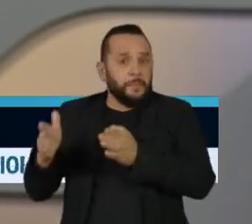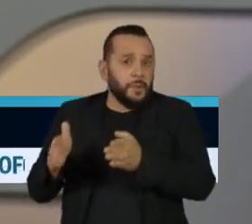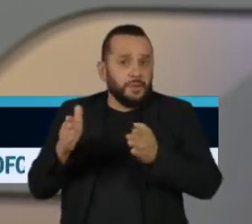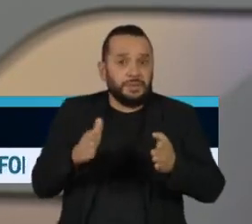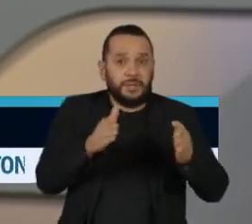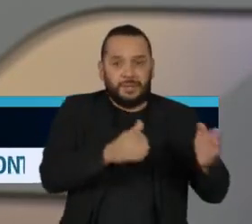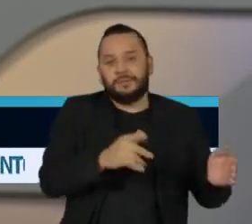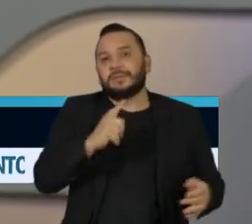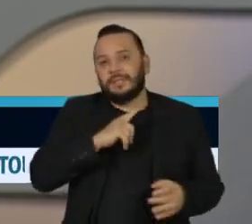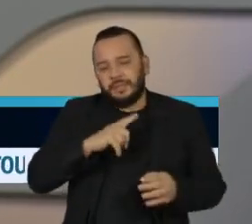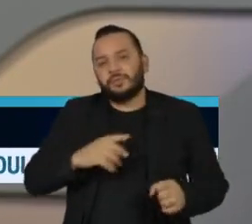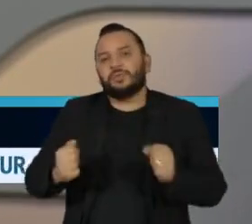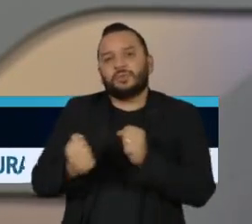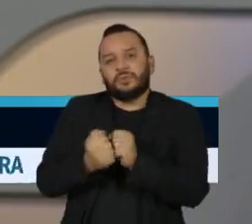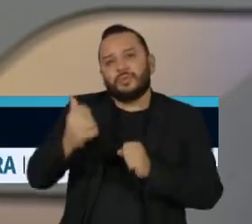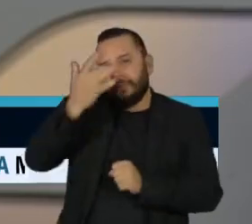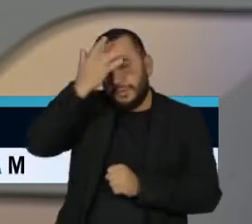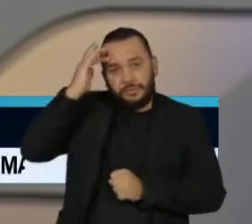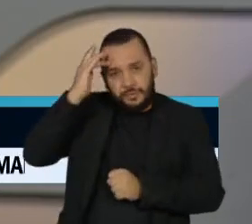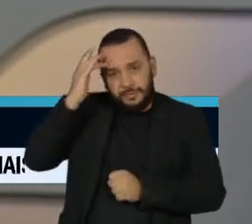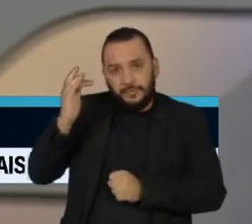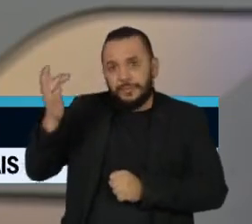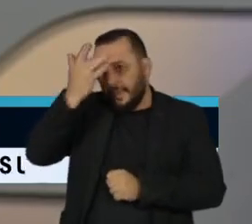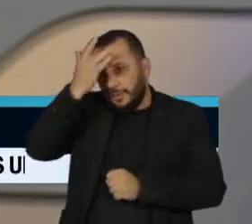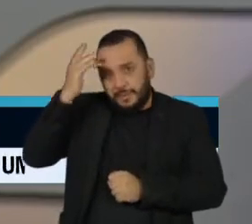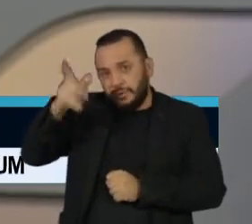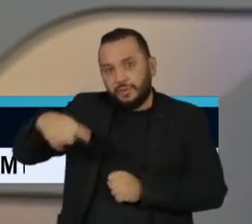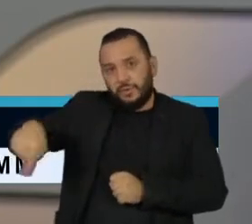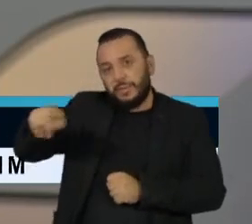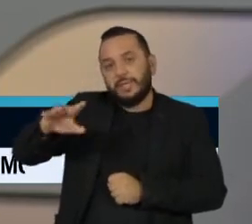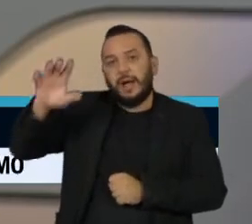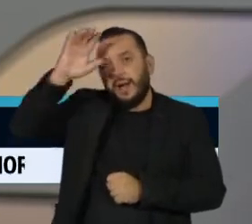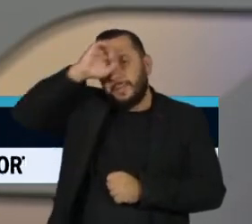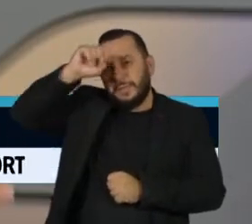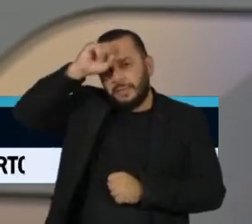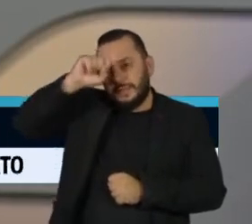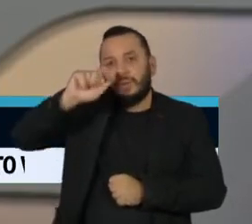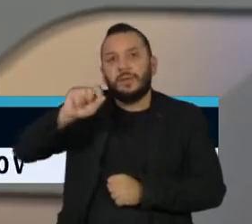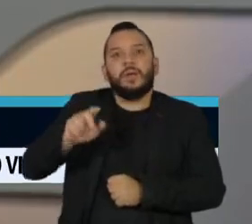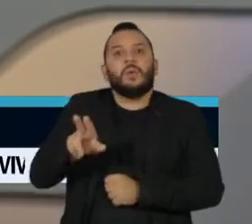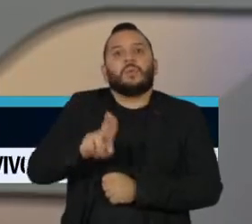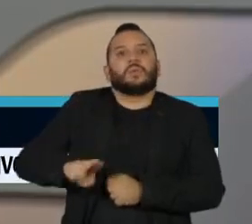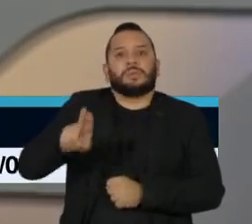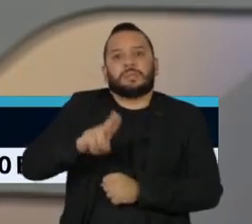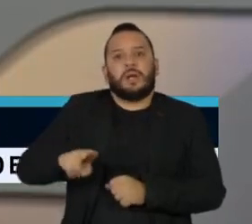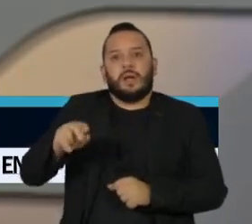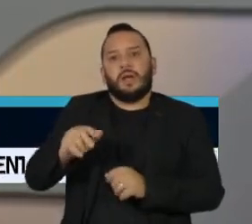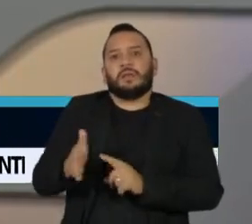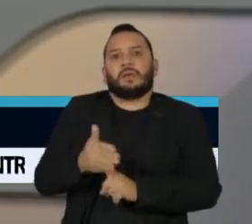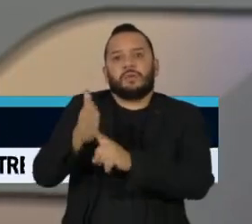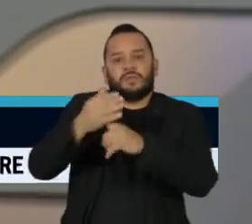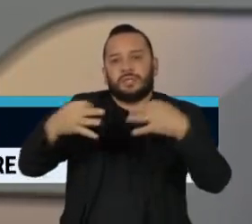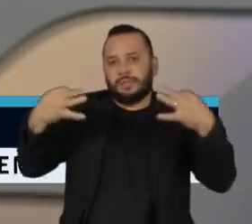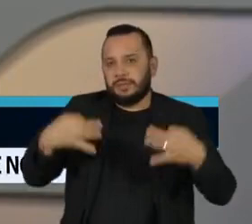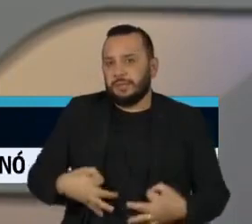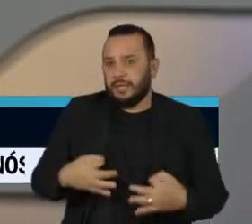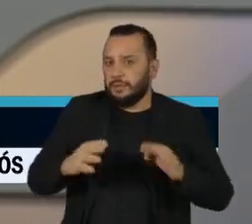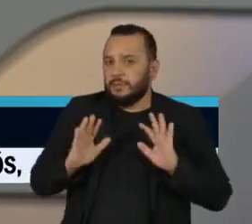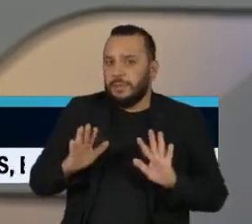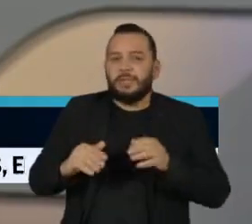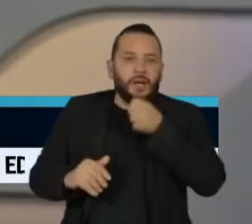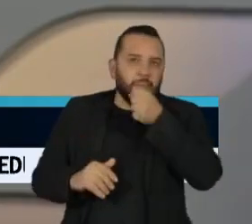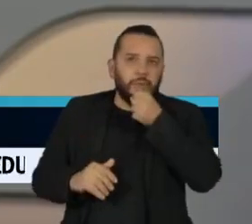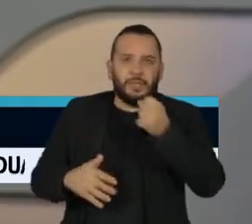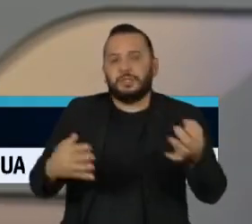pessoas. As pessoas precisam ser educadas e treinadas para usar da melhor forma a tecnologia. Mas a reportagem